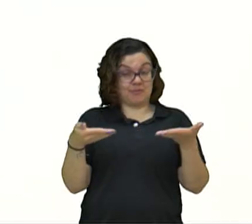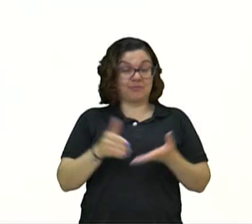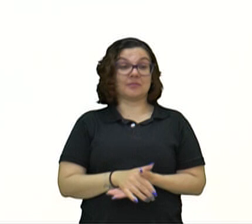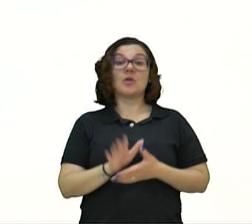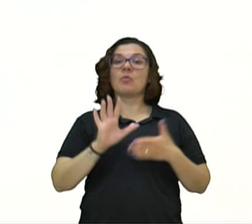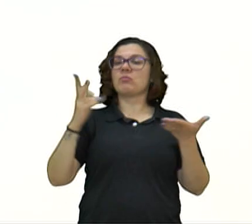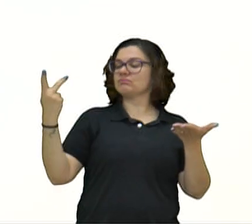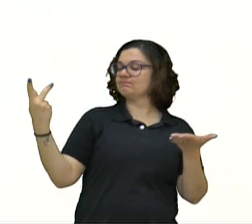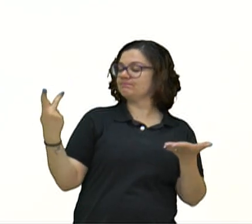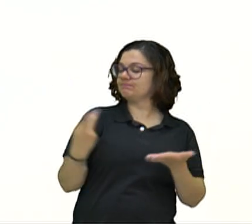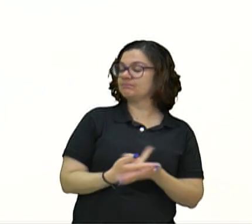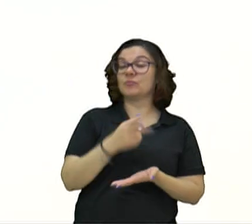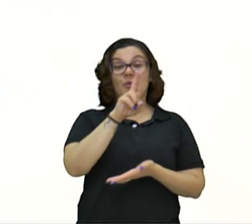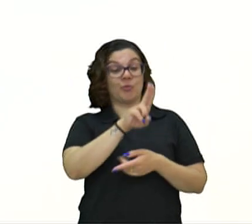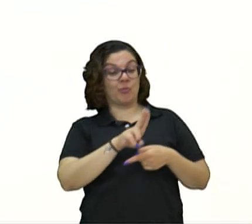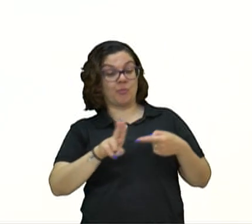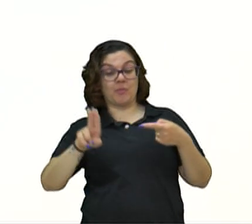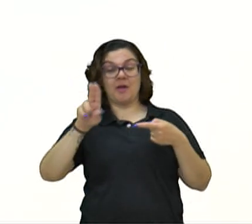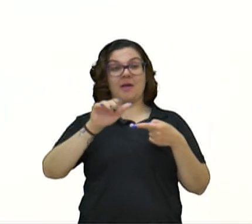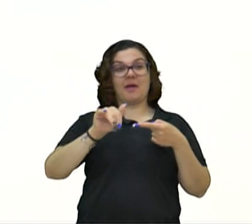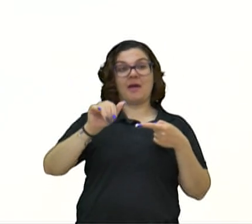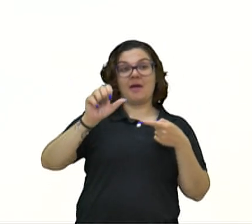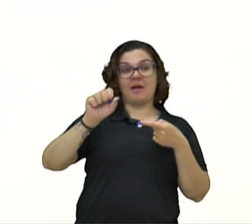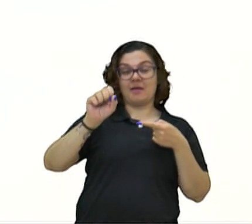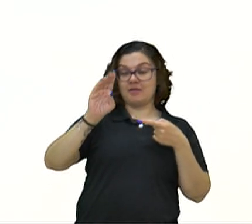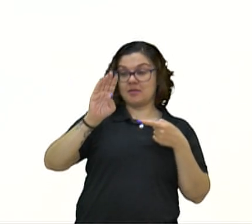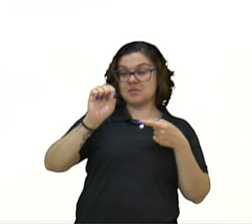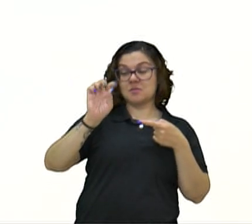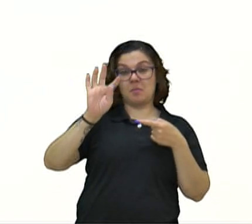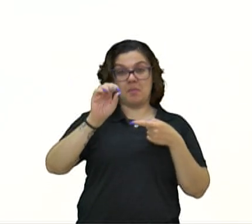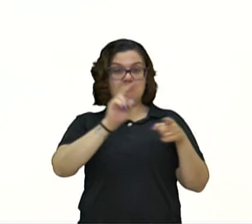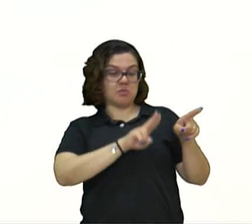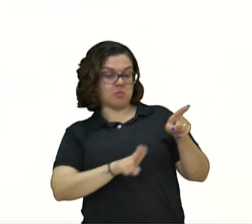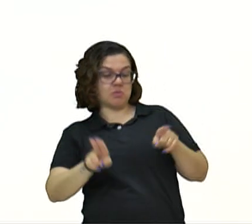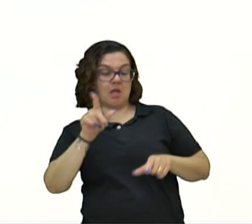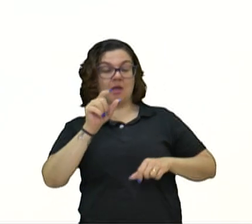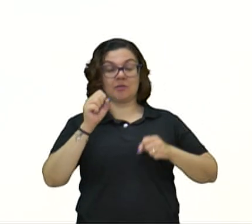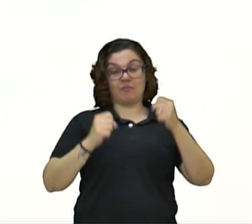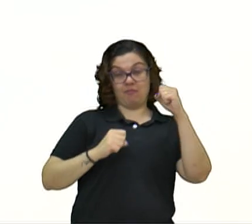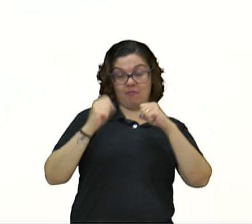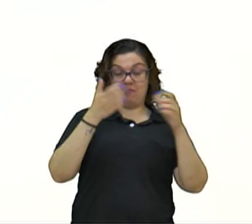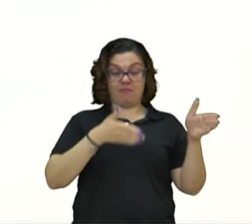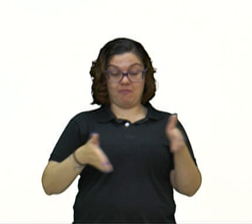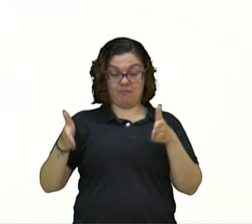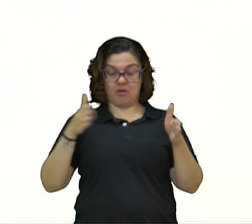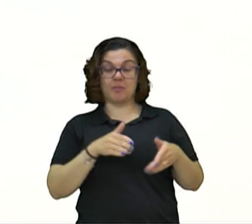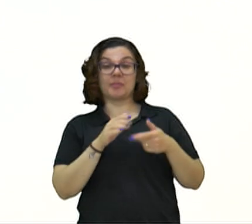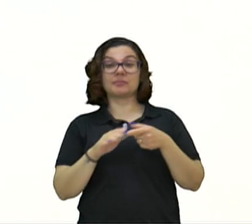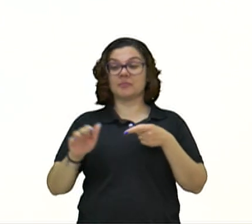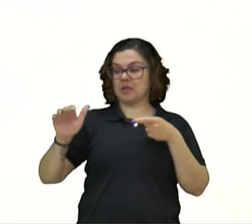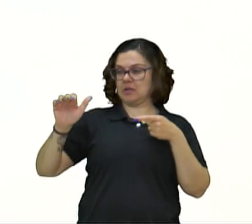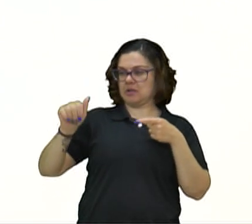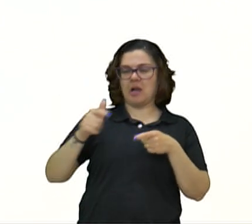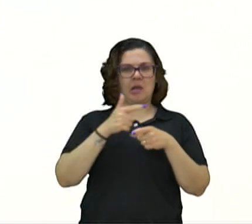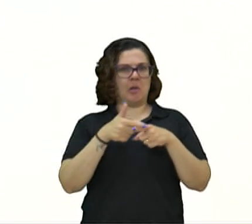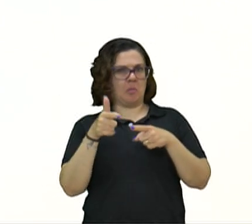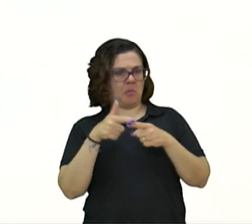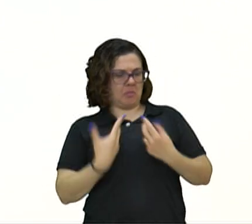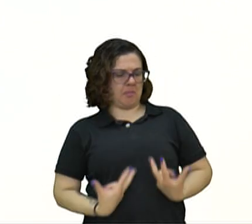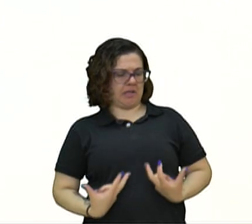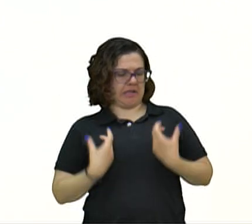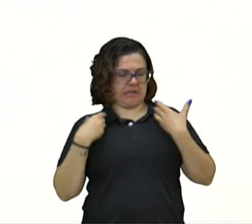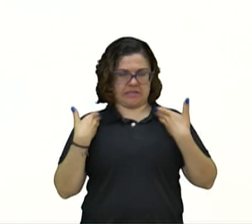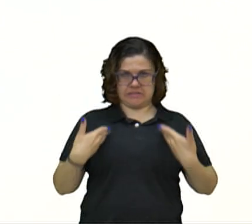lá quais as consequências do uso do texto e atividades industriais letra problemas como o câncer de pele